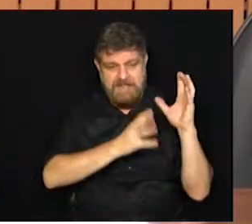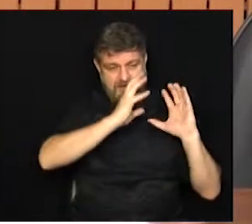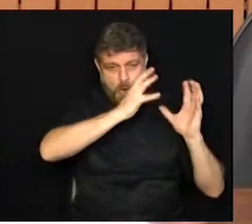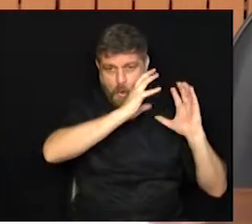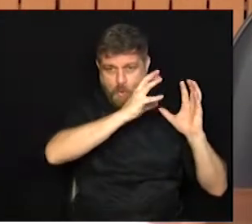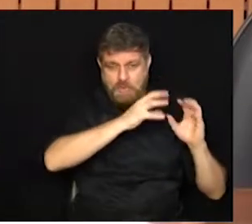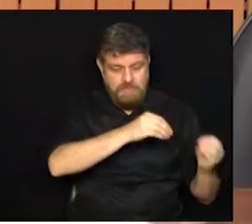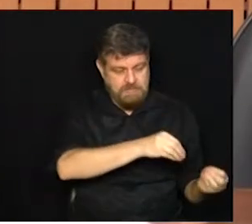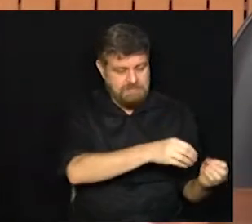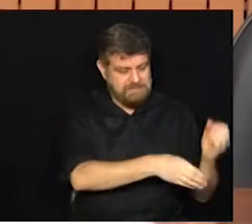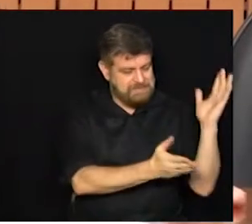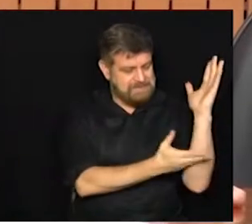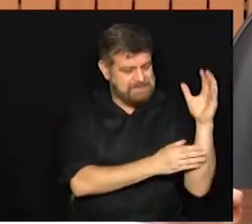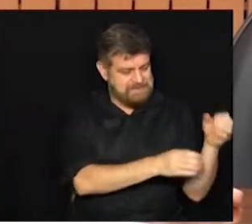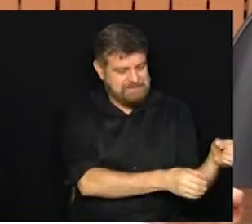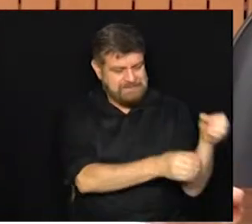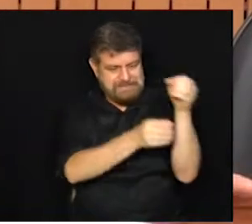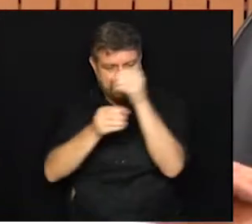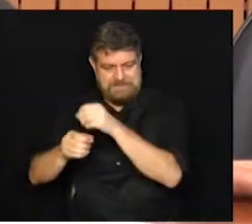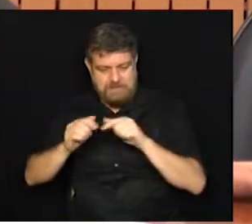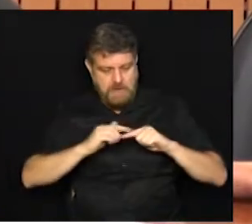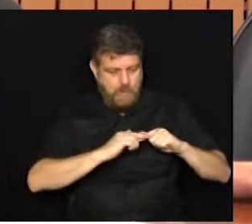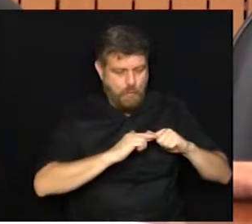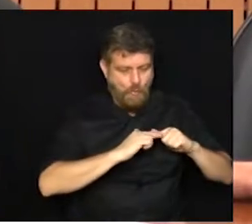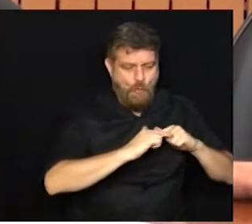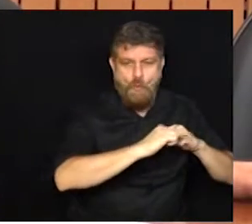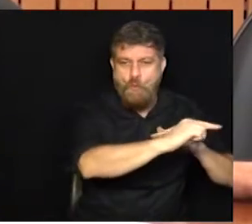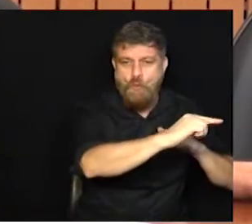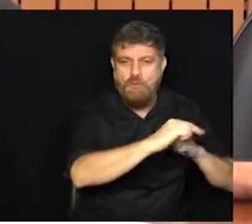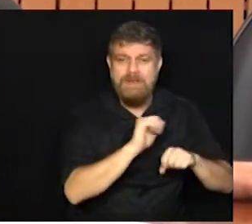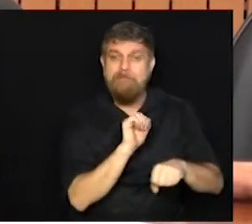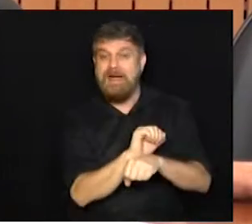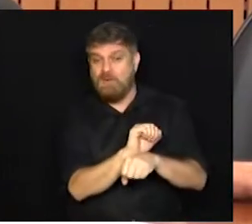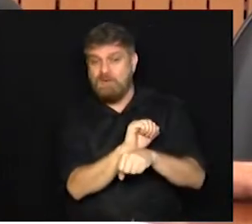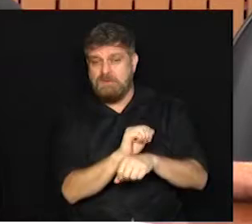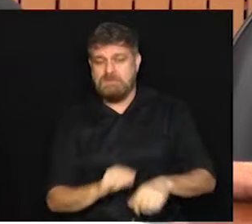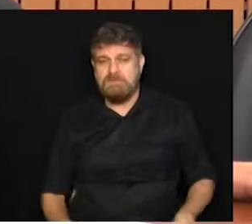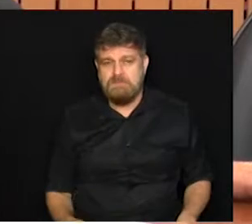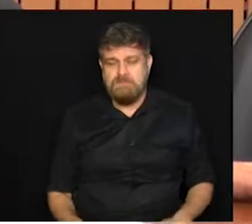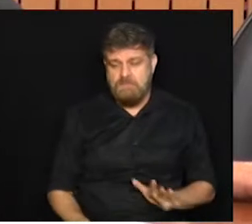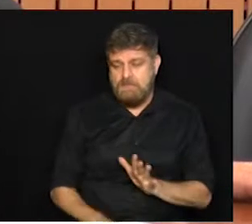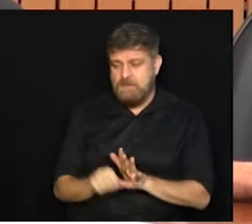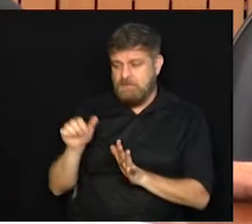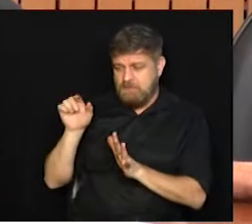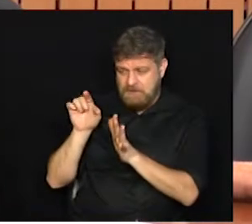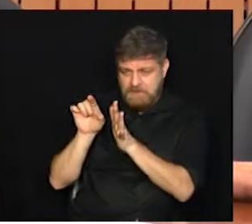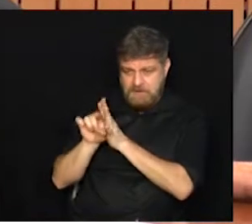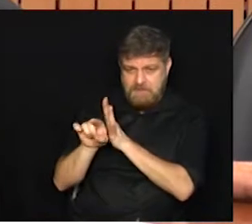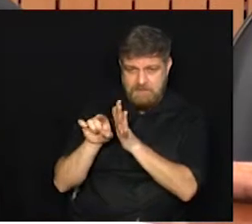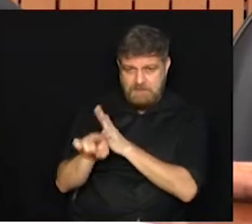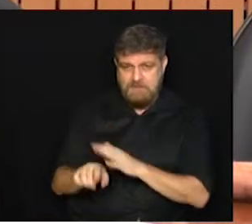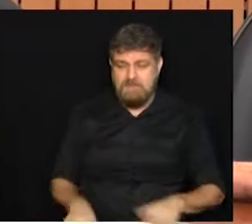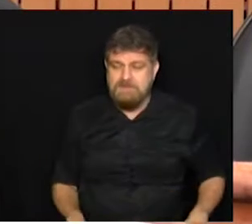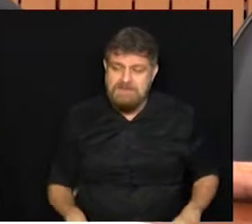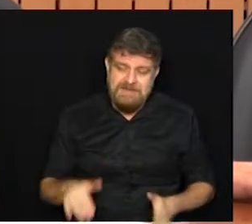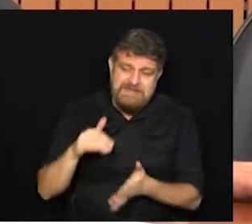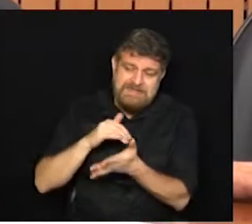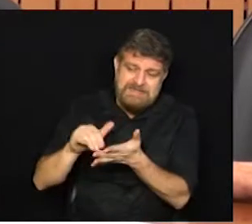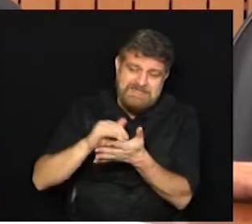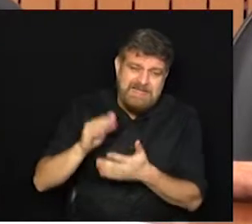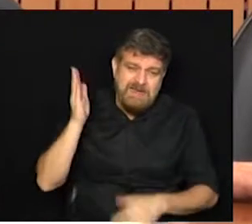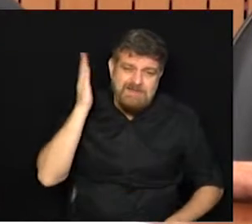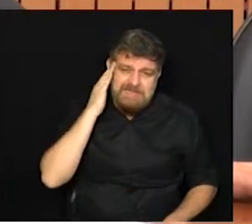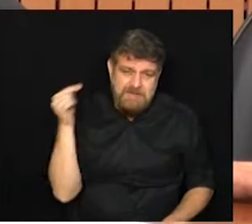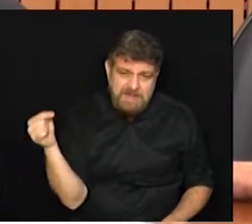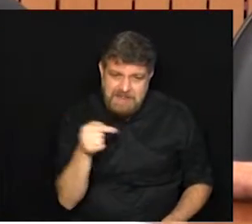teve a utilização, parou. Então, a primeira pergunta, se o secretário sabe como é que está a